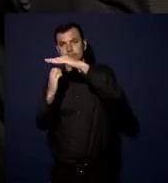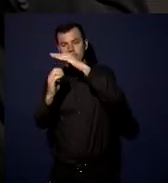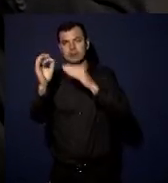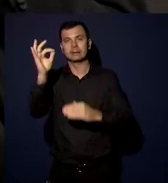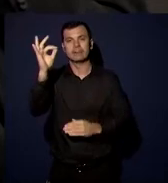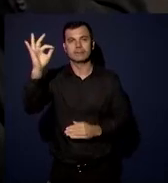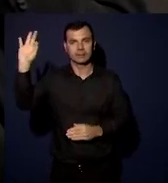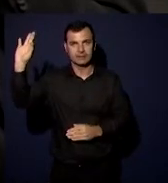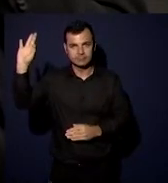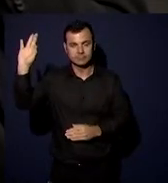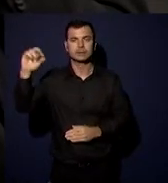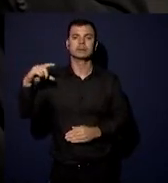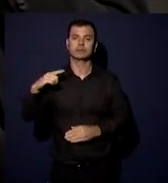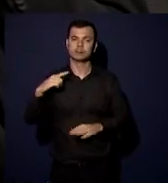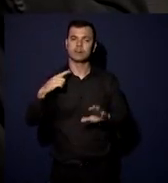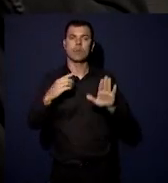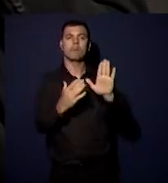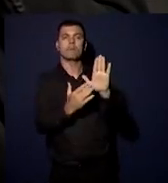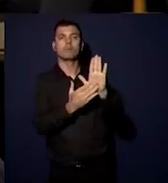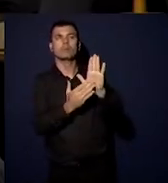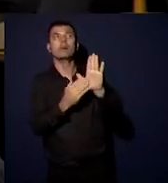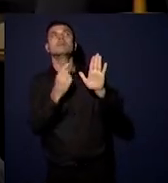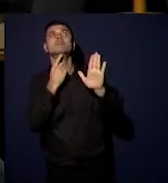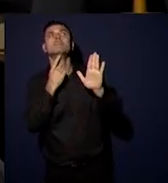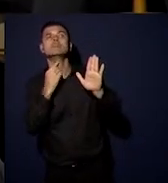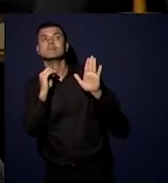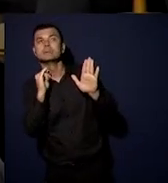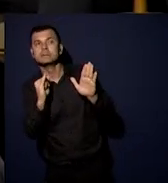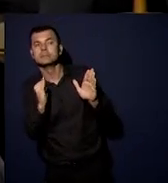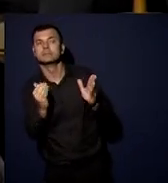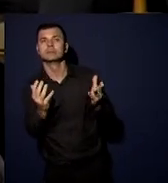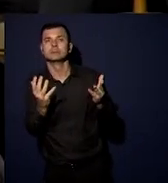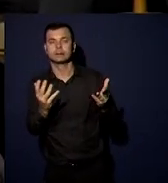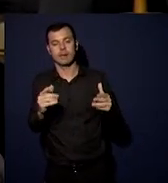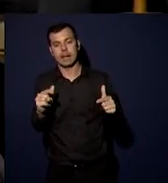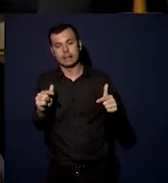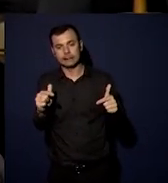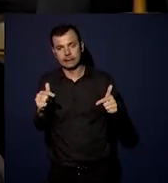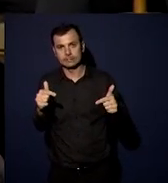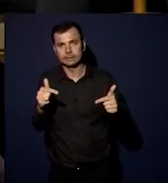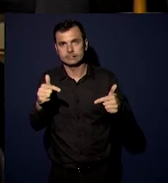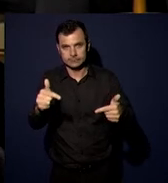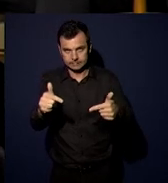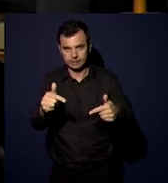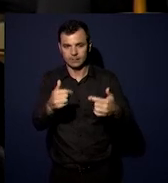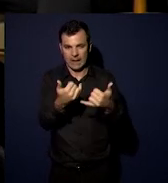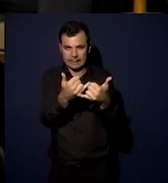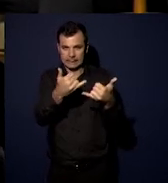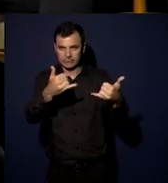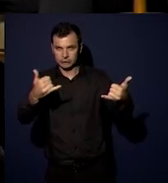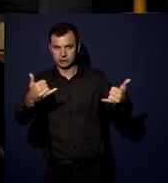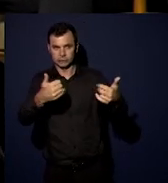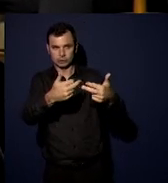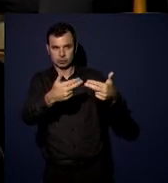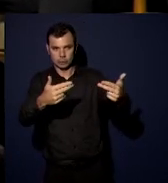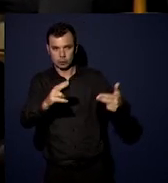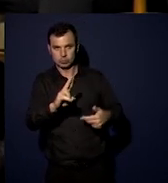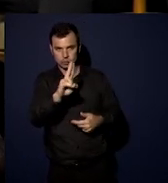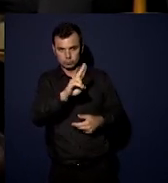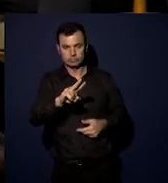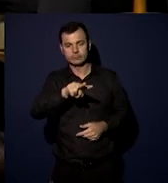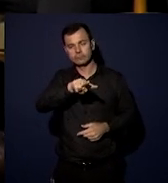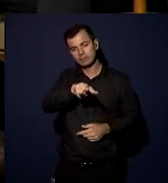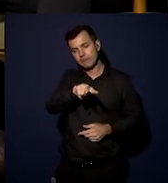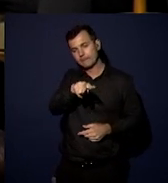tem um propósito é um propósito de agir para que a gente acelere essa transição para uma economia